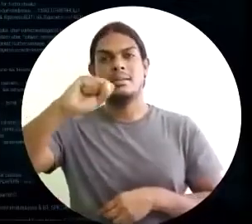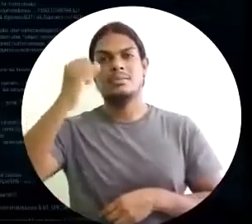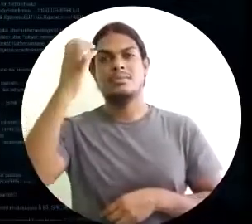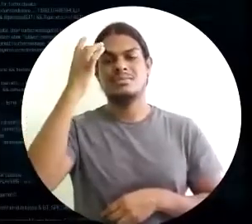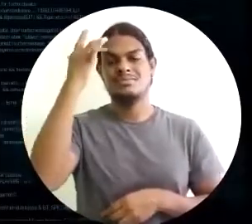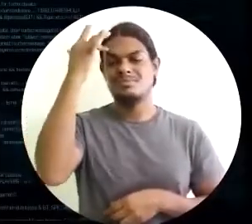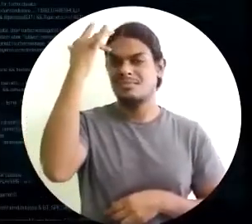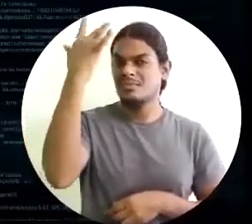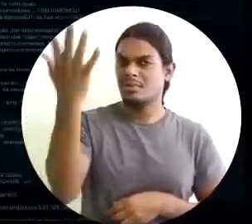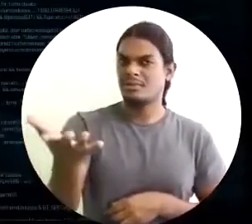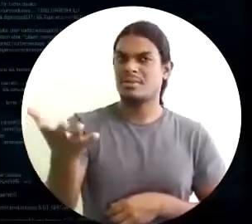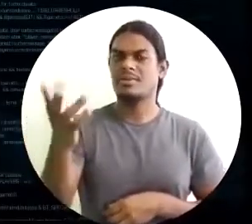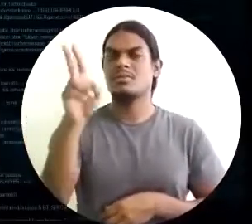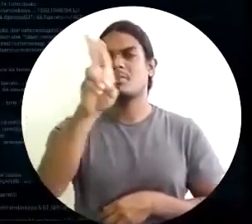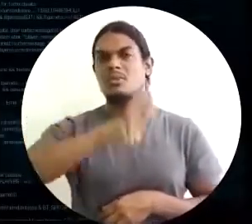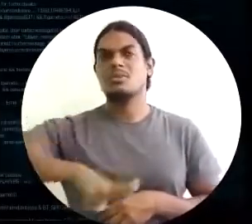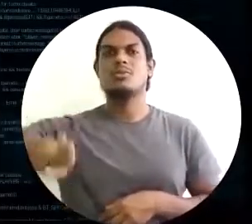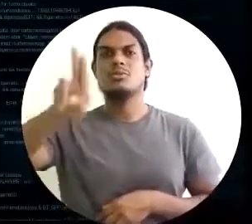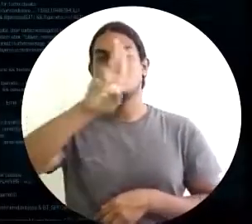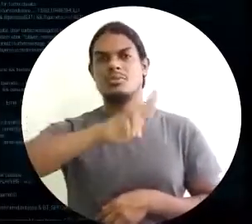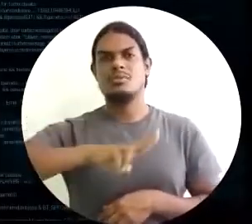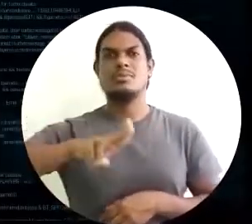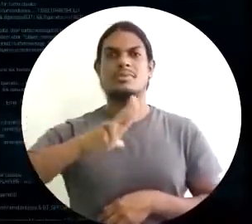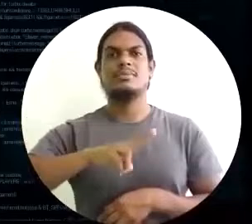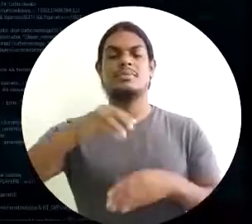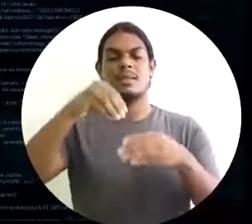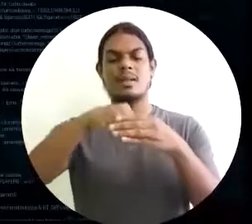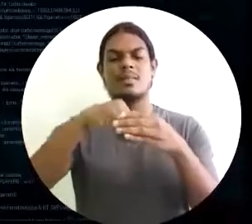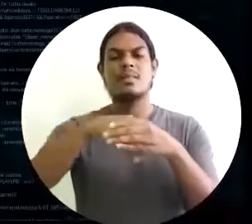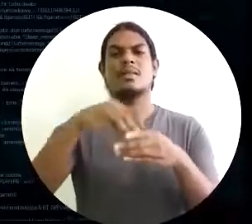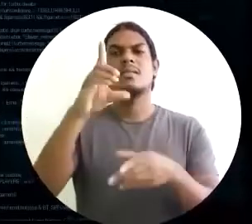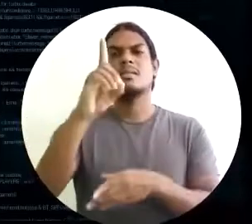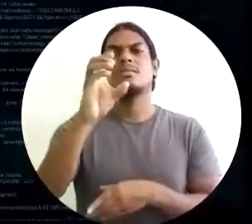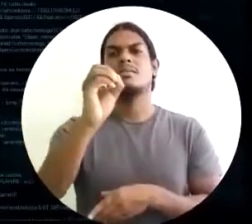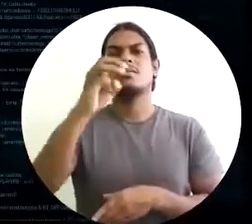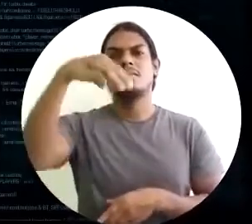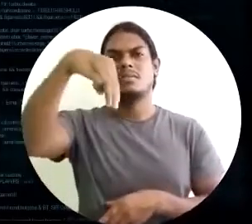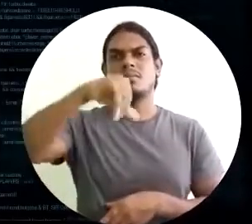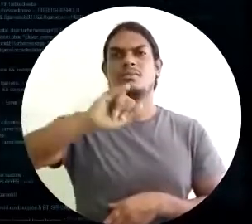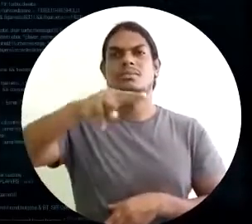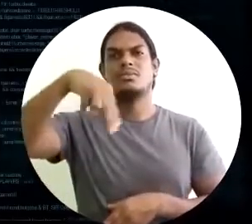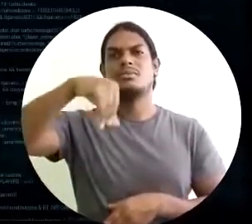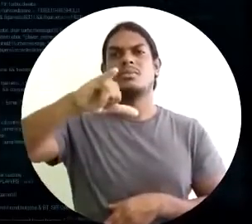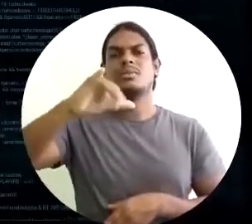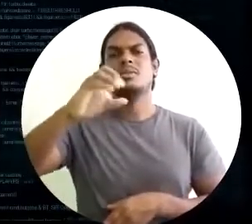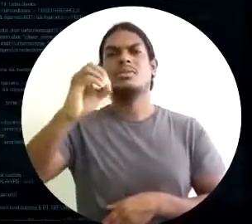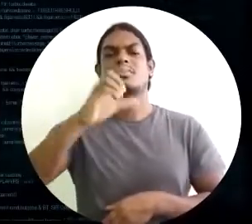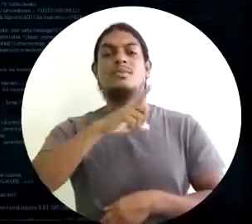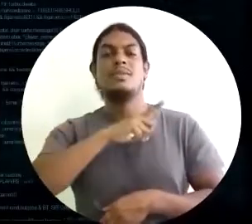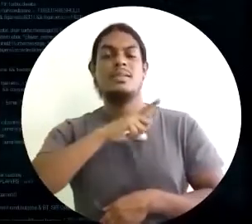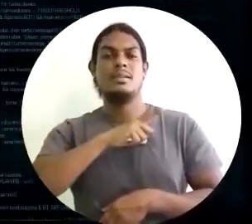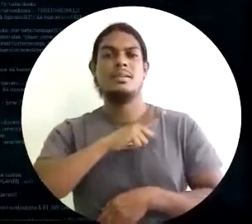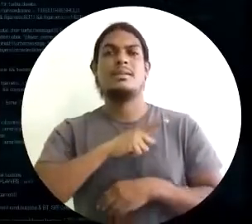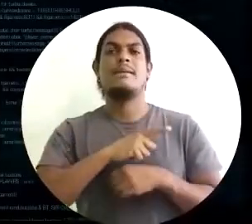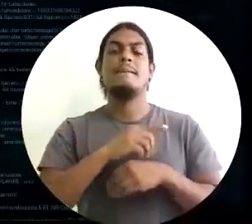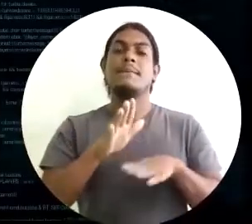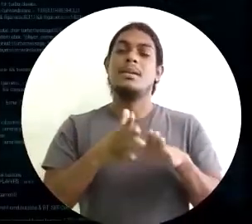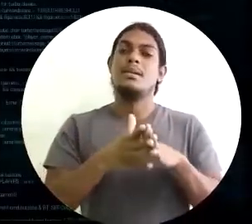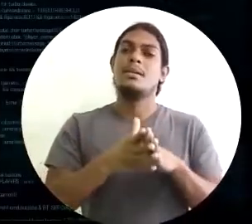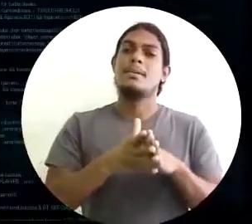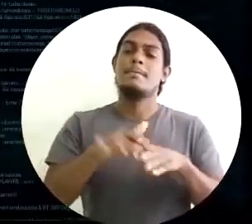acesso aos serviços. Dentro de um domínio, você vai ter alguns recursos. Os recursos,